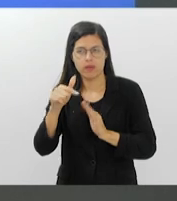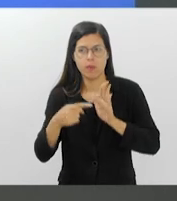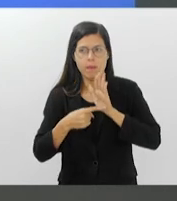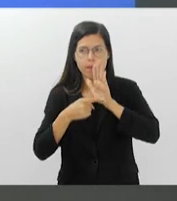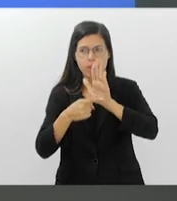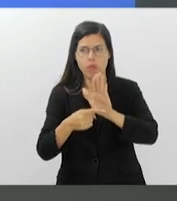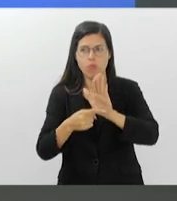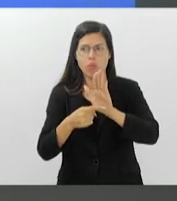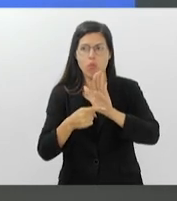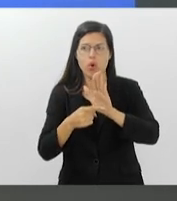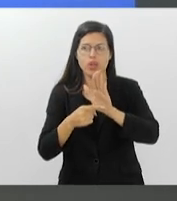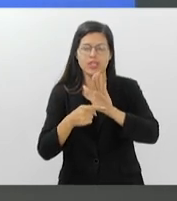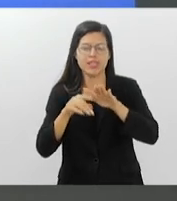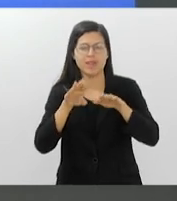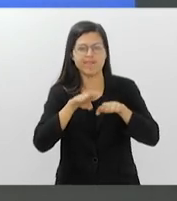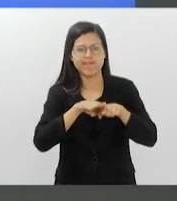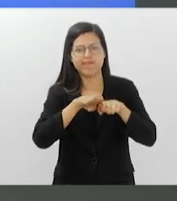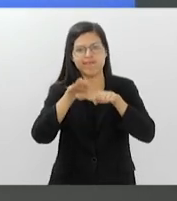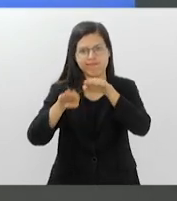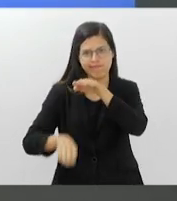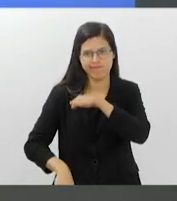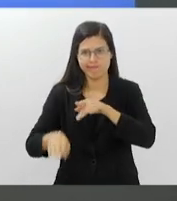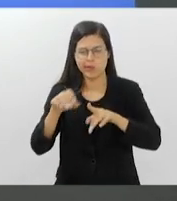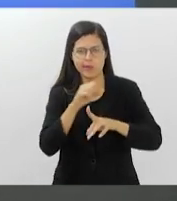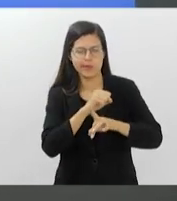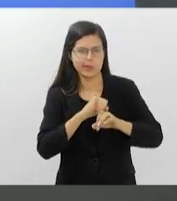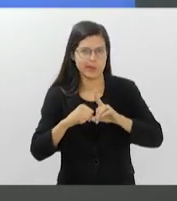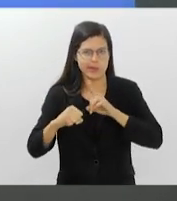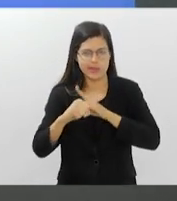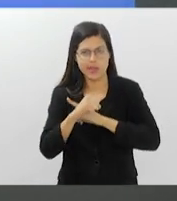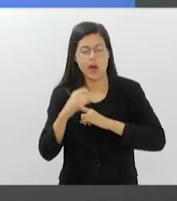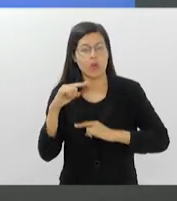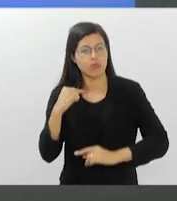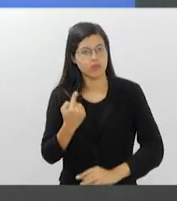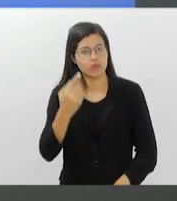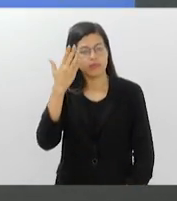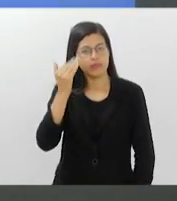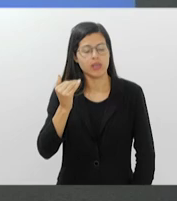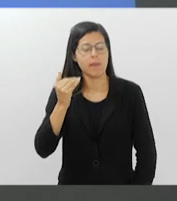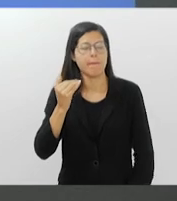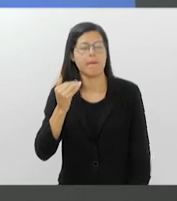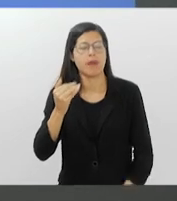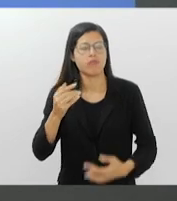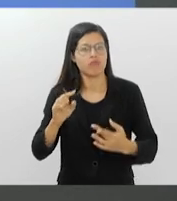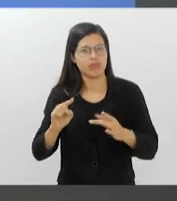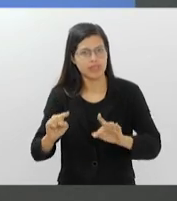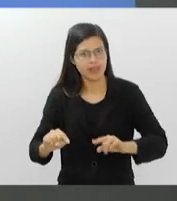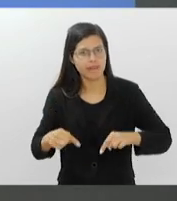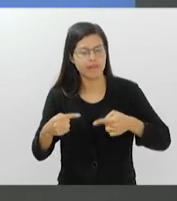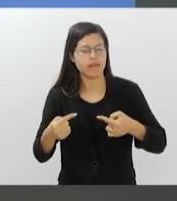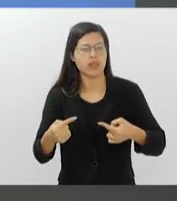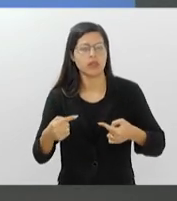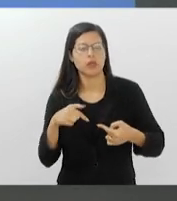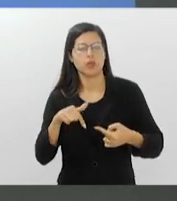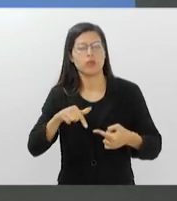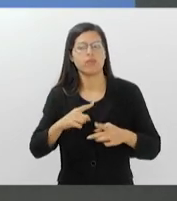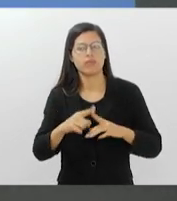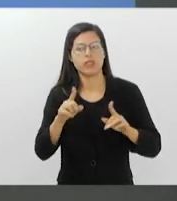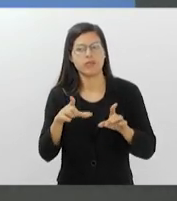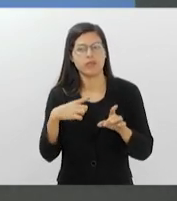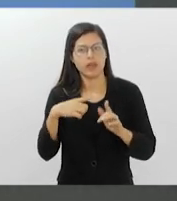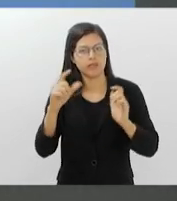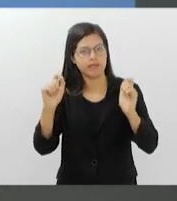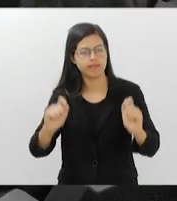desigualdades sociais então nós sabemos sim dos Desafios das faltas de políticas dentro desse território Mas por outro lado a gente tem muita